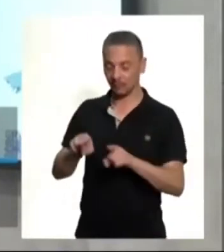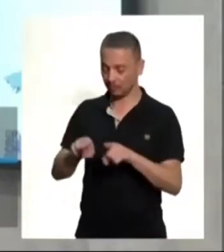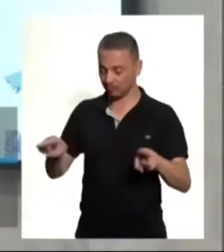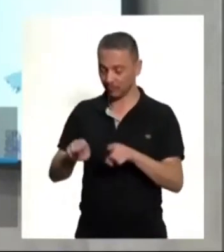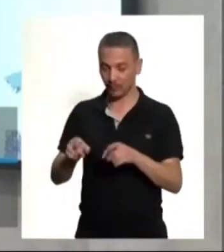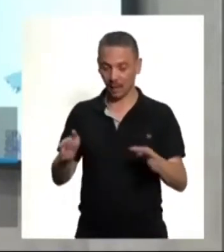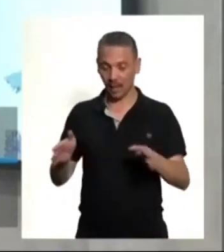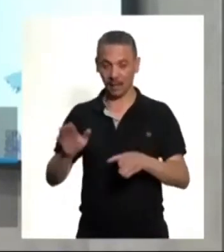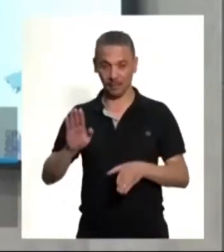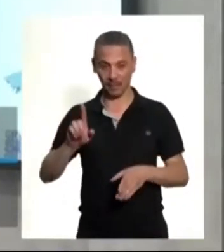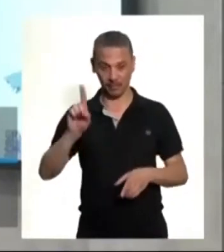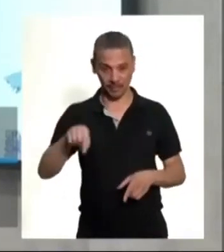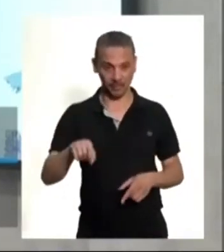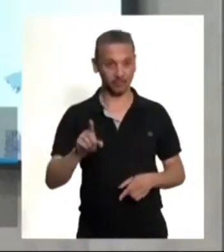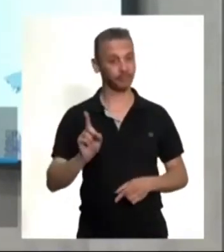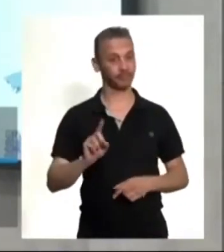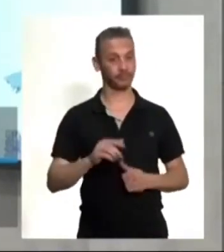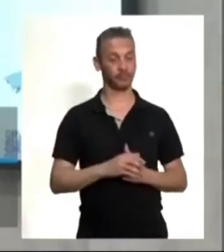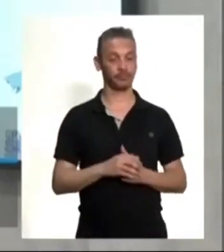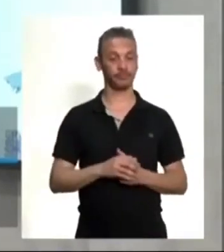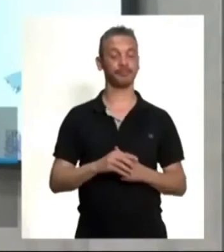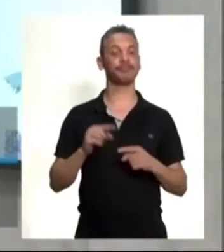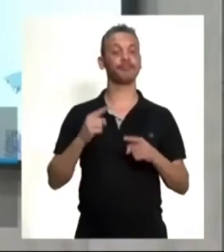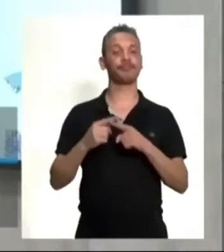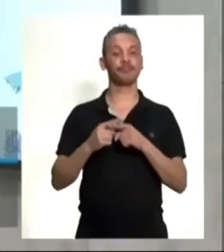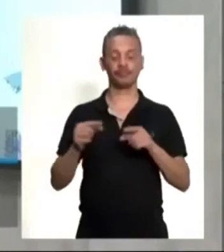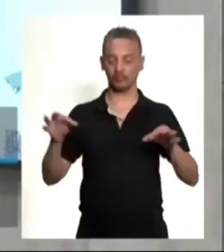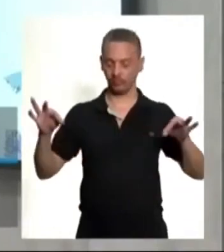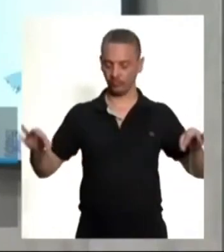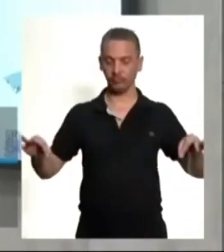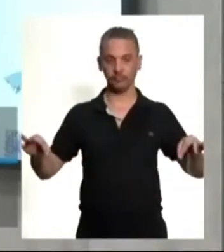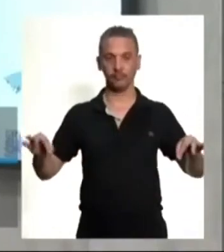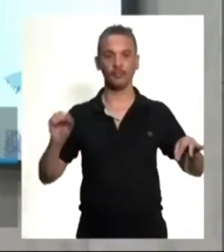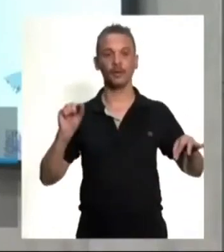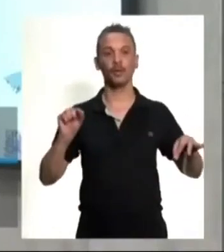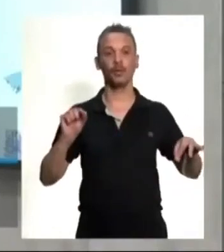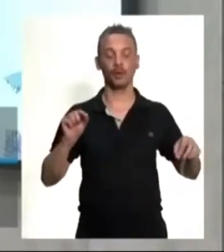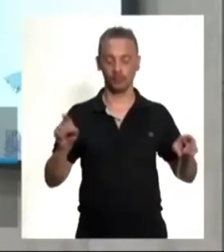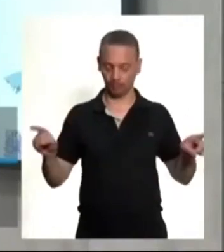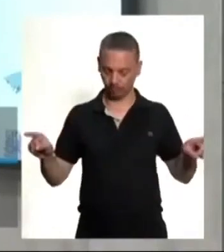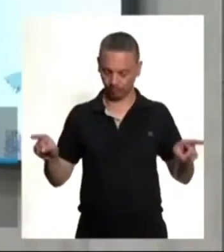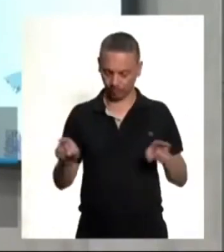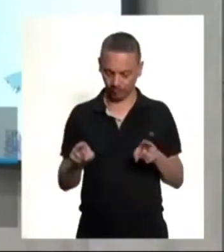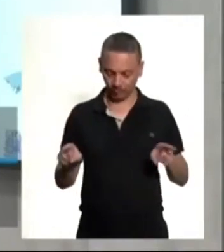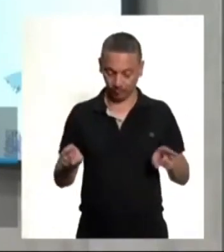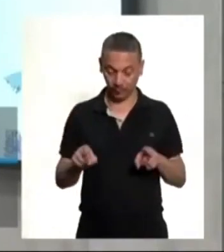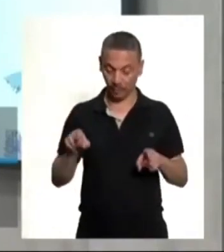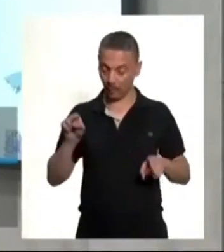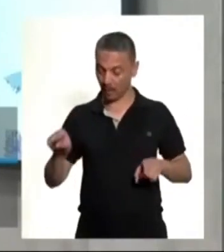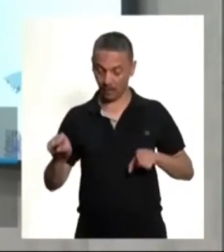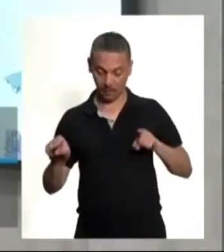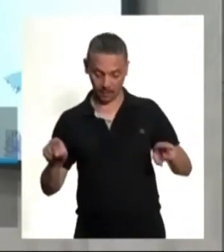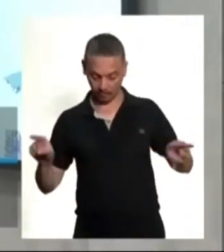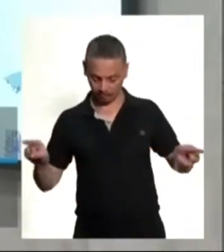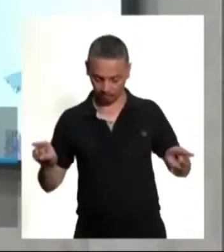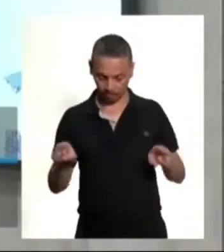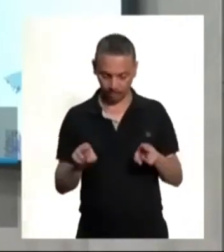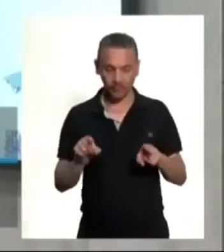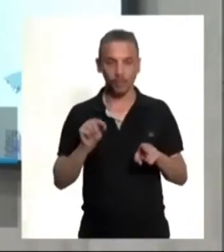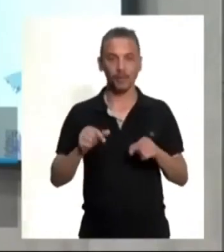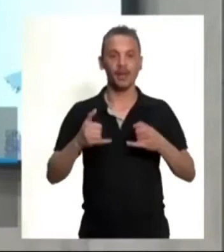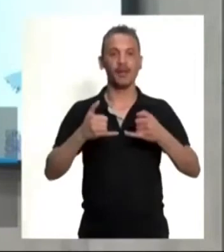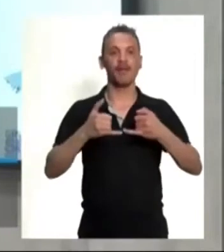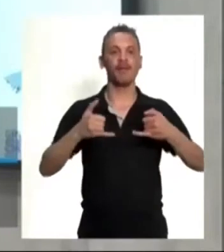B? Não é. Porque a menor distância entre dois pontos, a menor distância entre dois pontos é uma